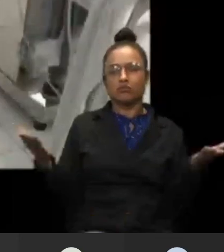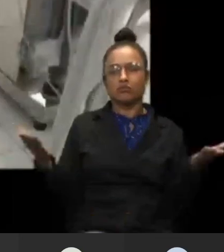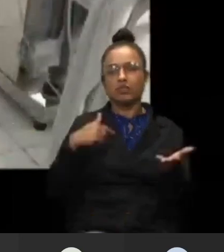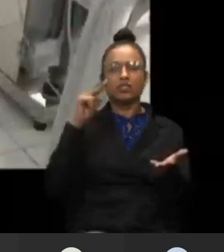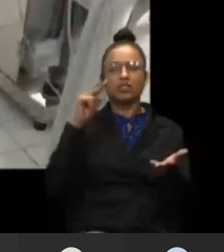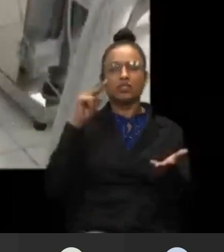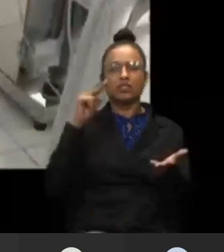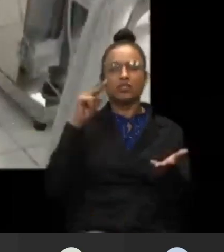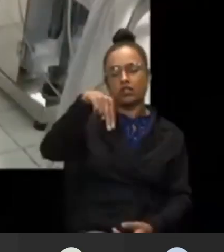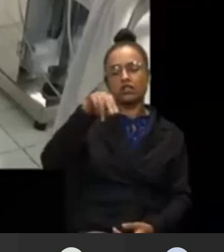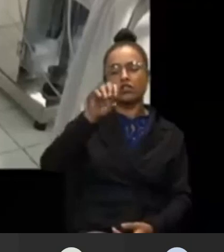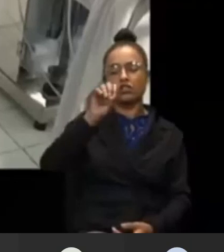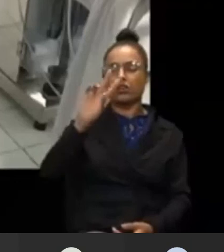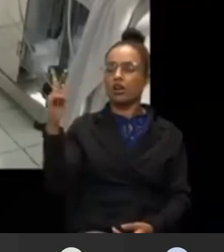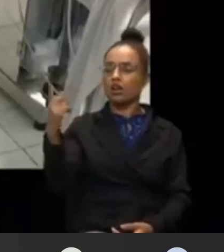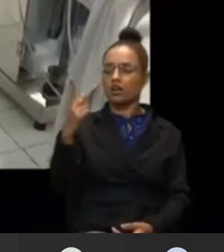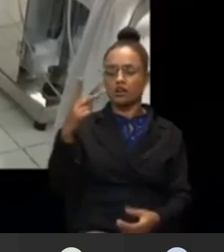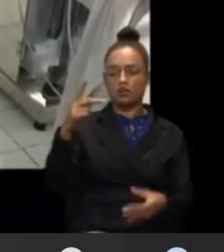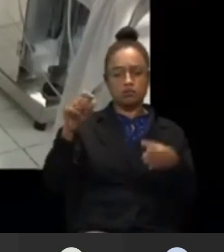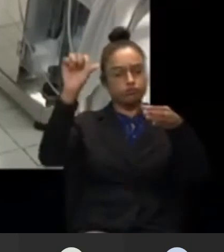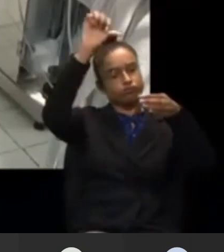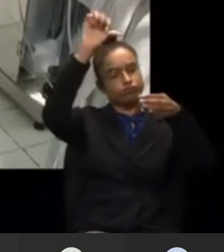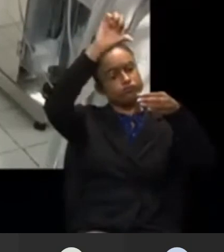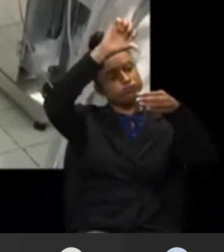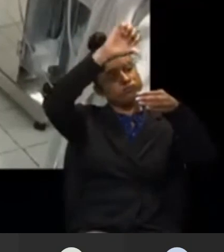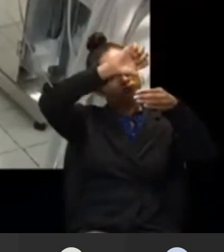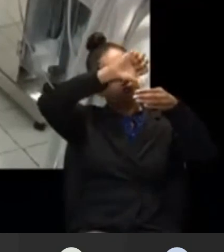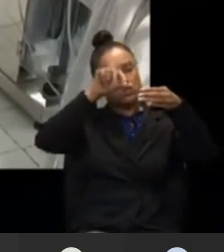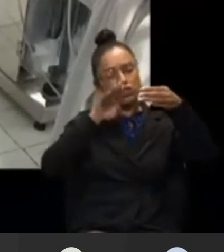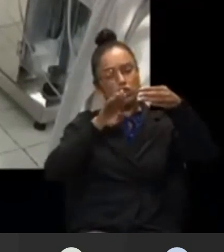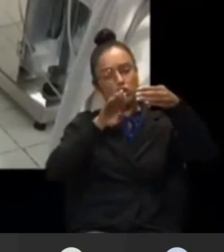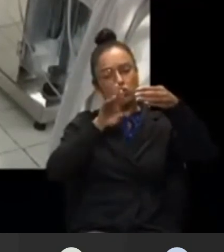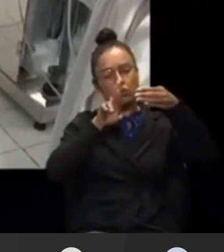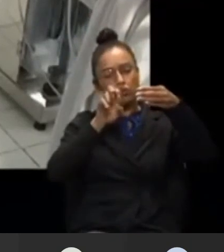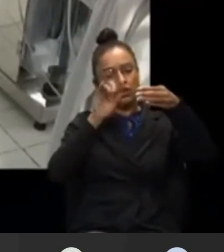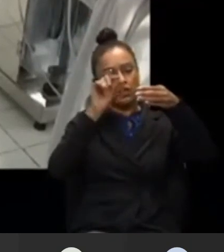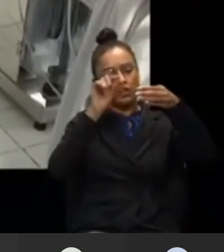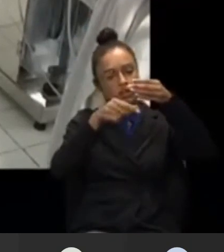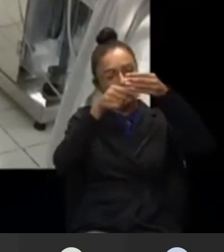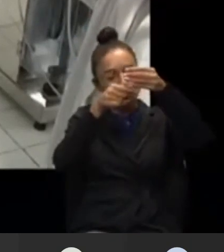Colocando o NaOH na bureta para fazer a titulação.